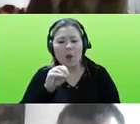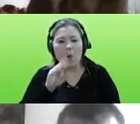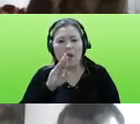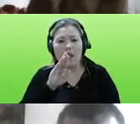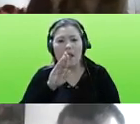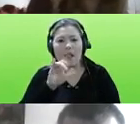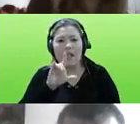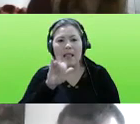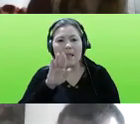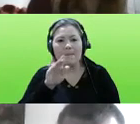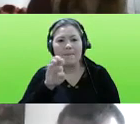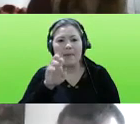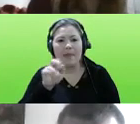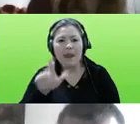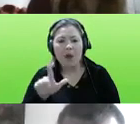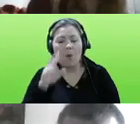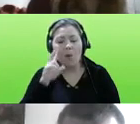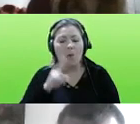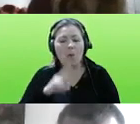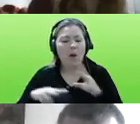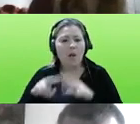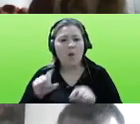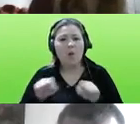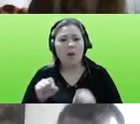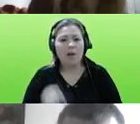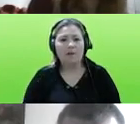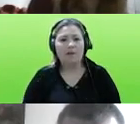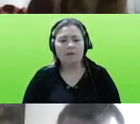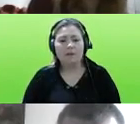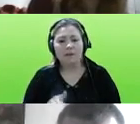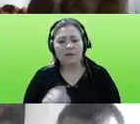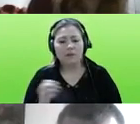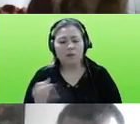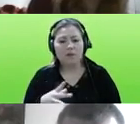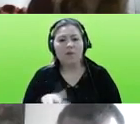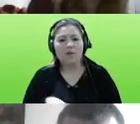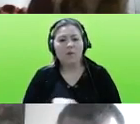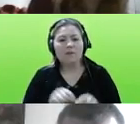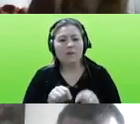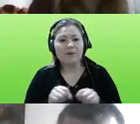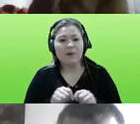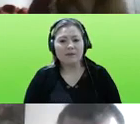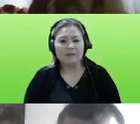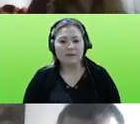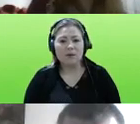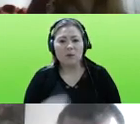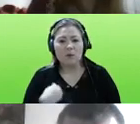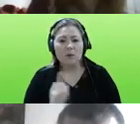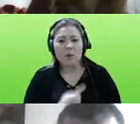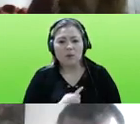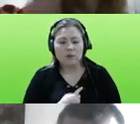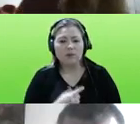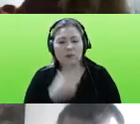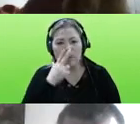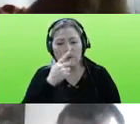recente, né, olhando o que essa nova formação faz conosco como